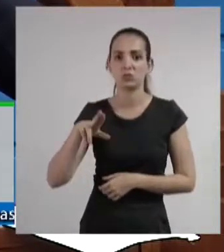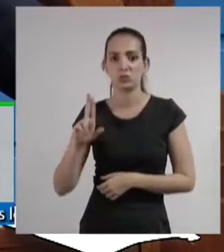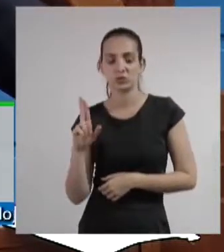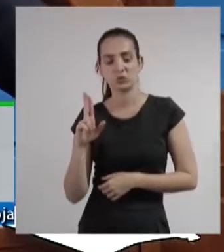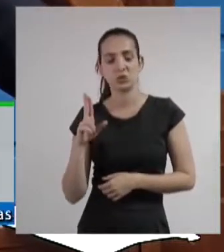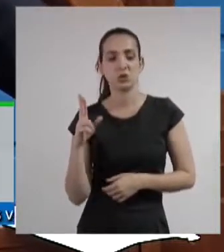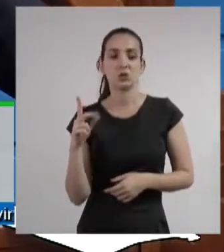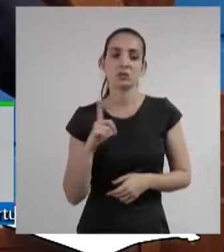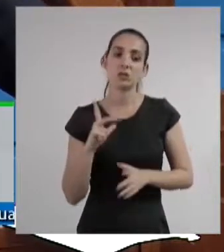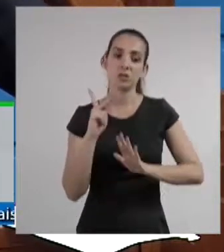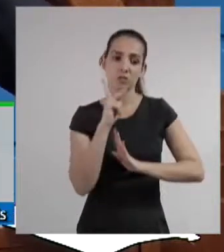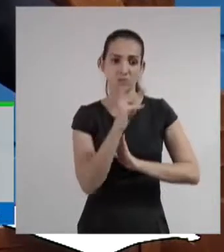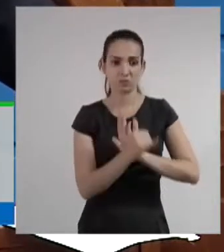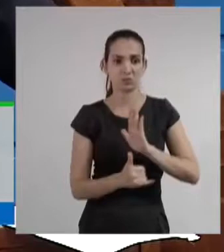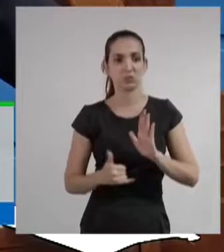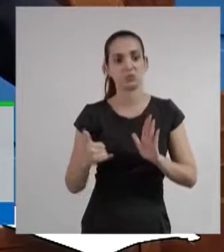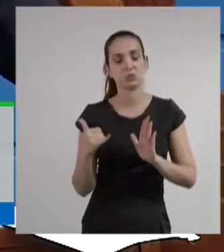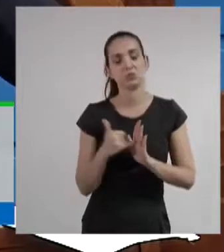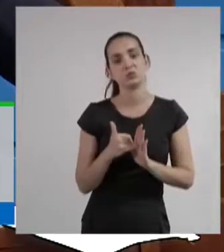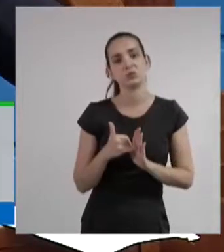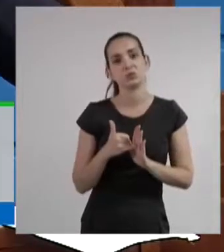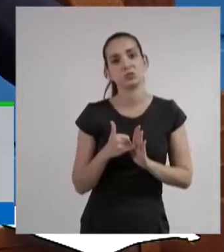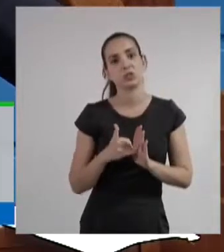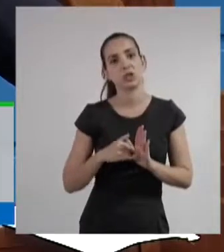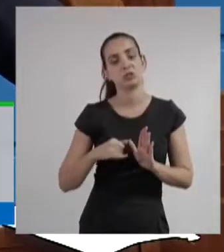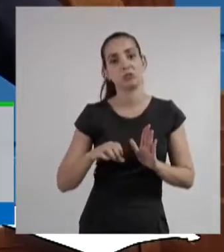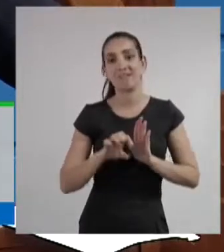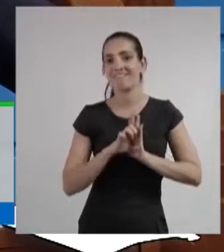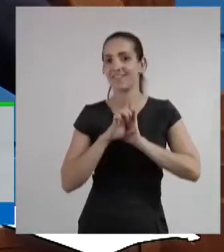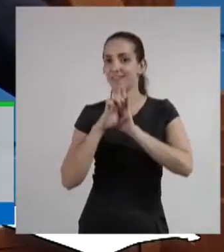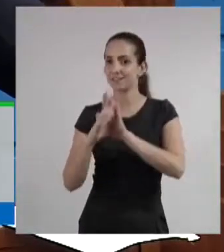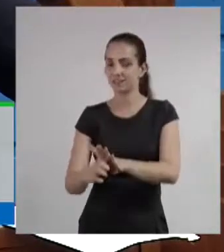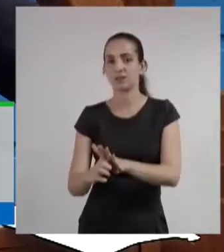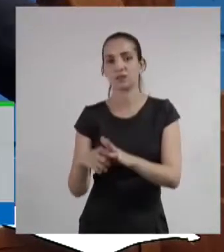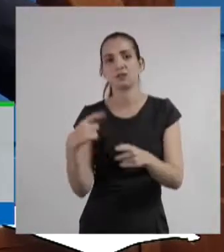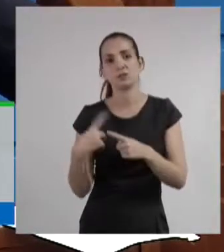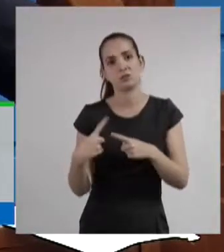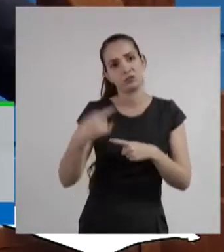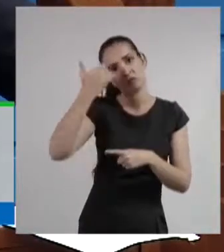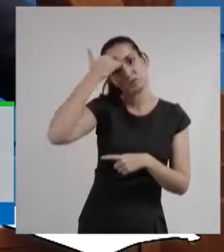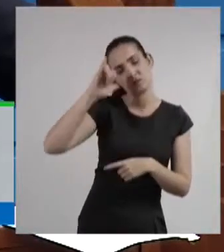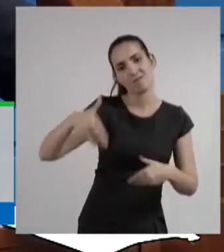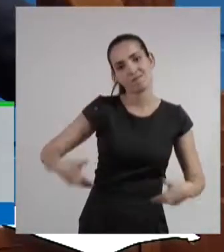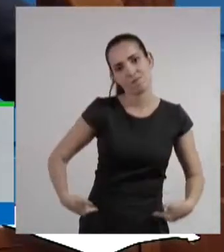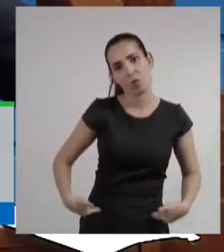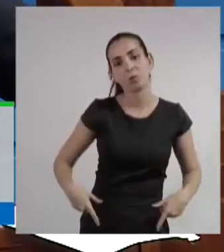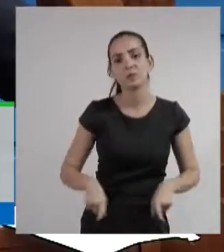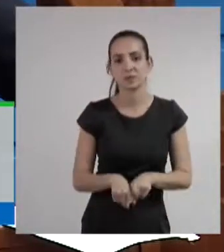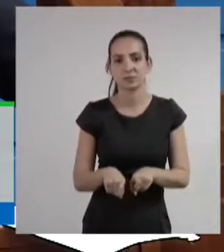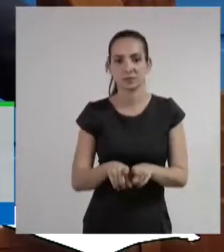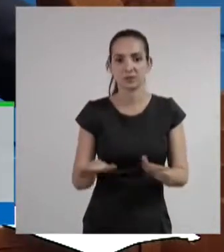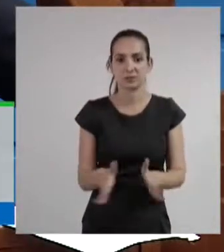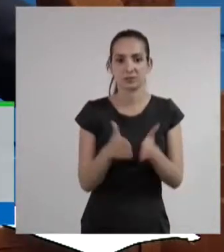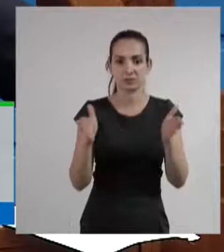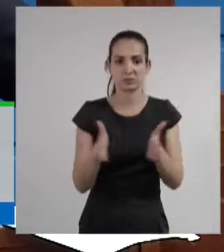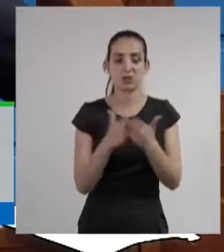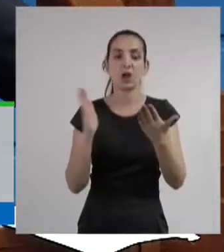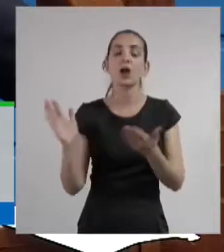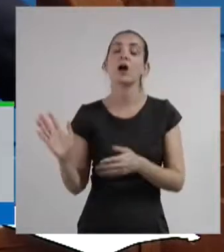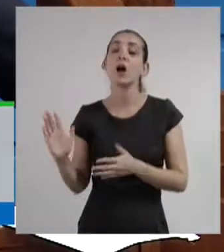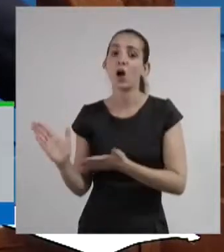um programa modelo de combate à fome e à pobreza. Alguns países,